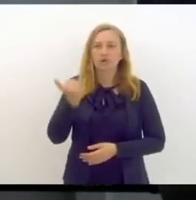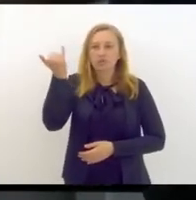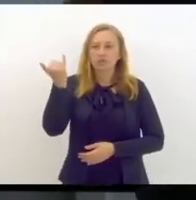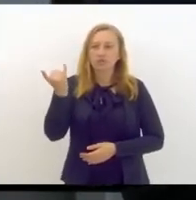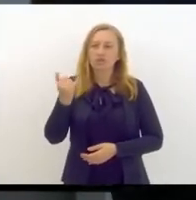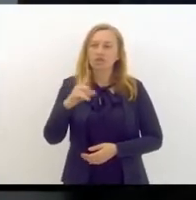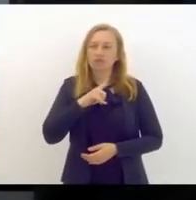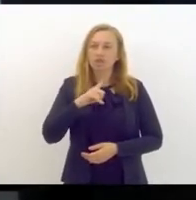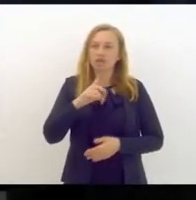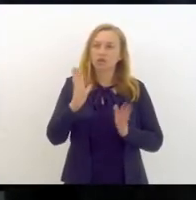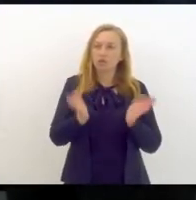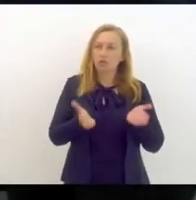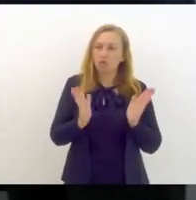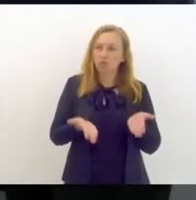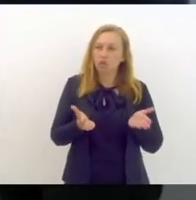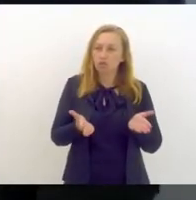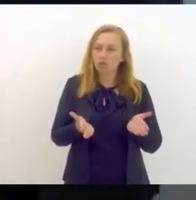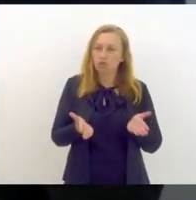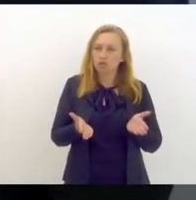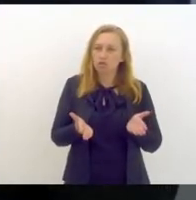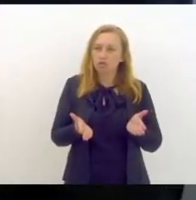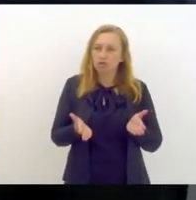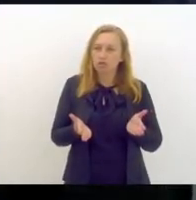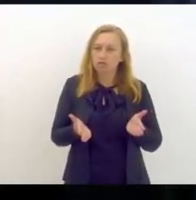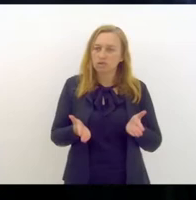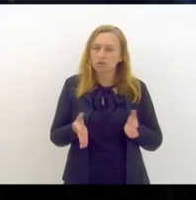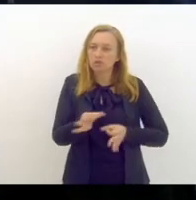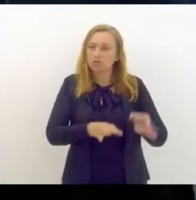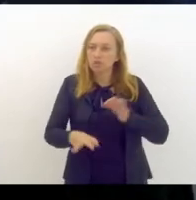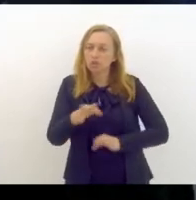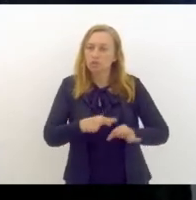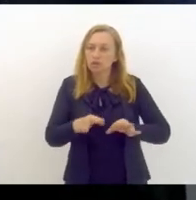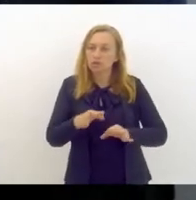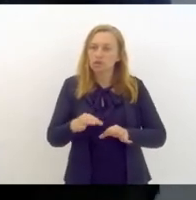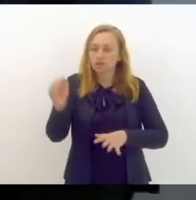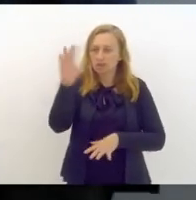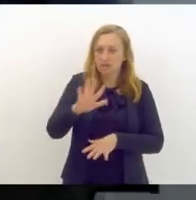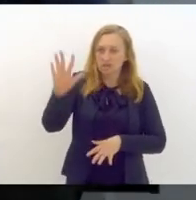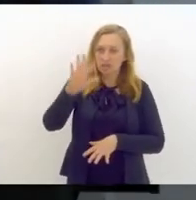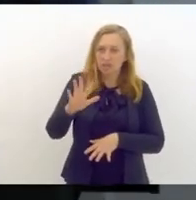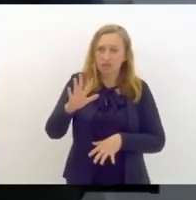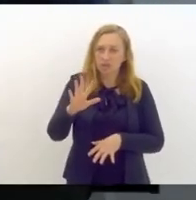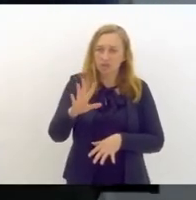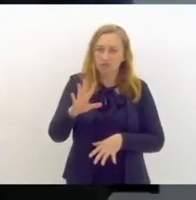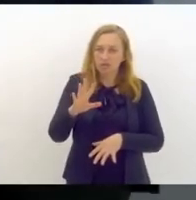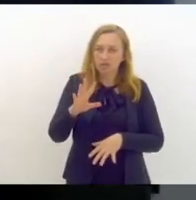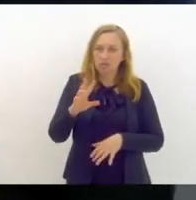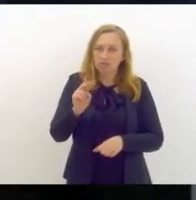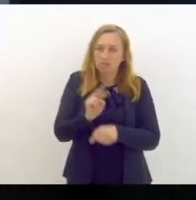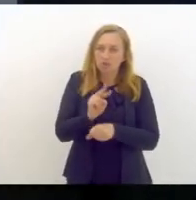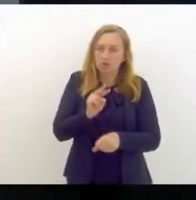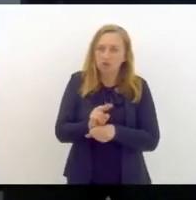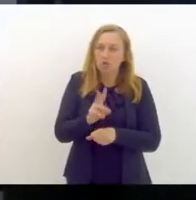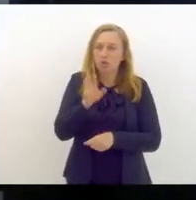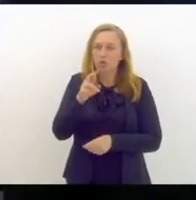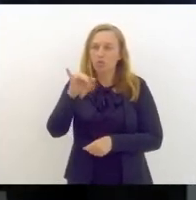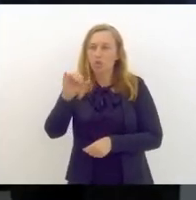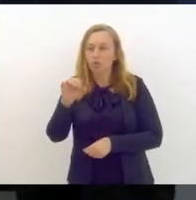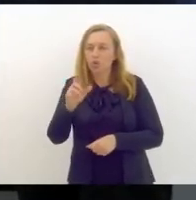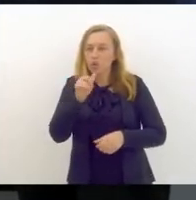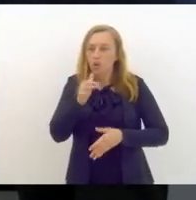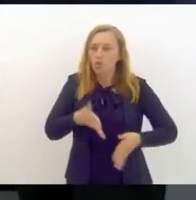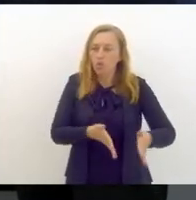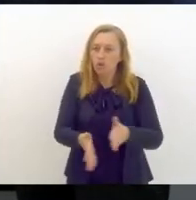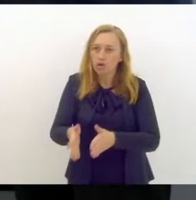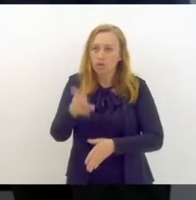que hoje são alvo de um Plano Nacional de Conservação de Espécie Ameaçada. Para quem não sabe, o Rio Paraíba do Sul, a bacia do Rio